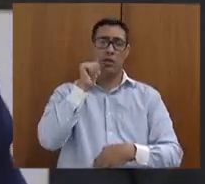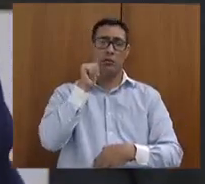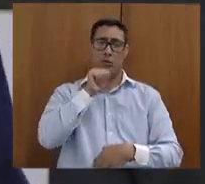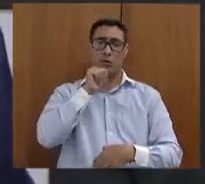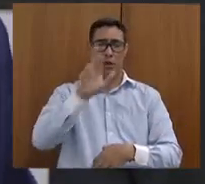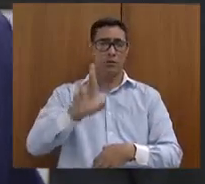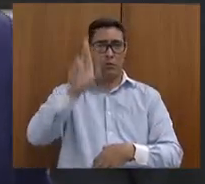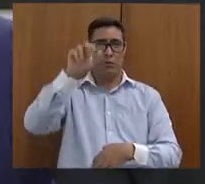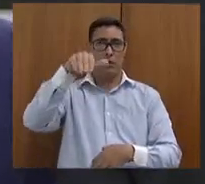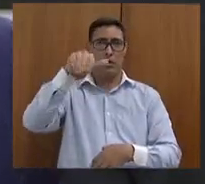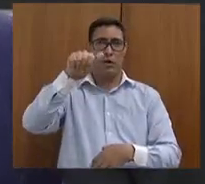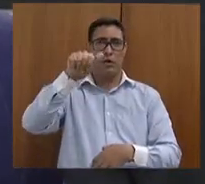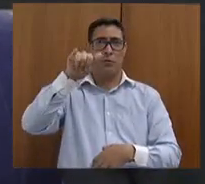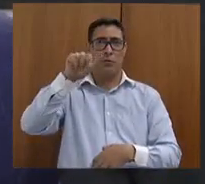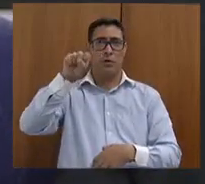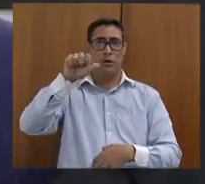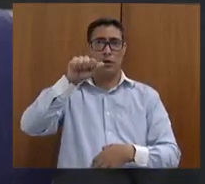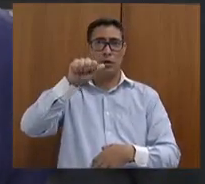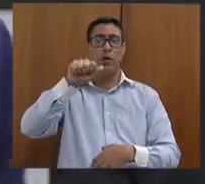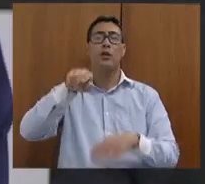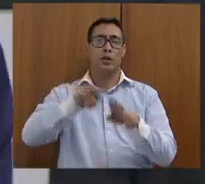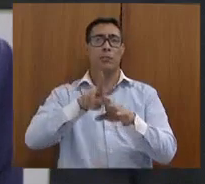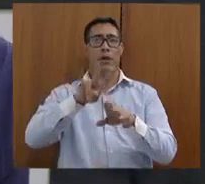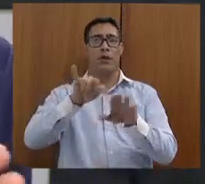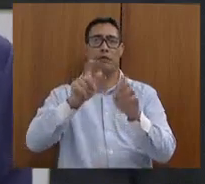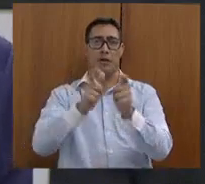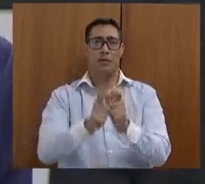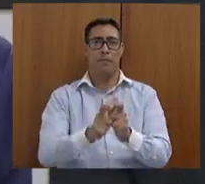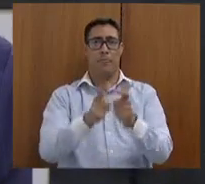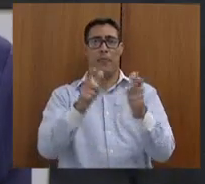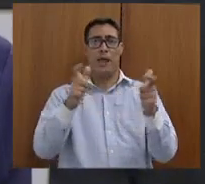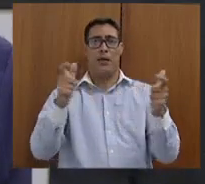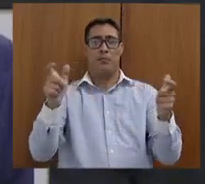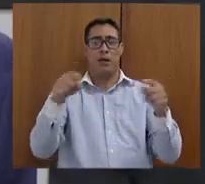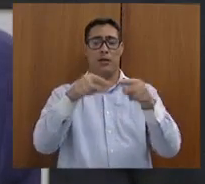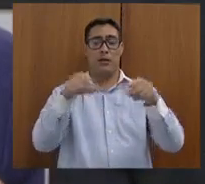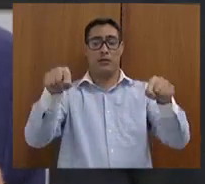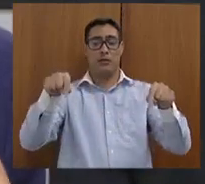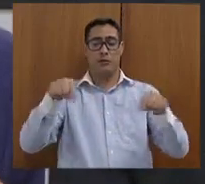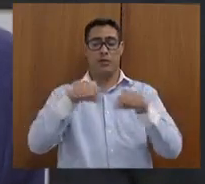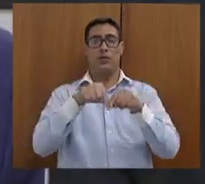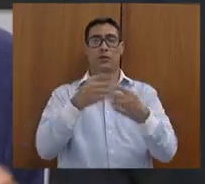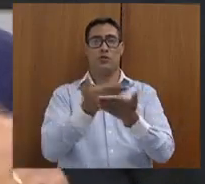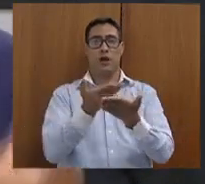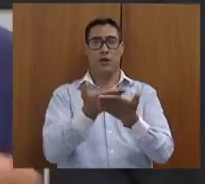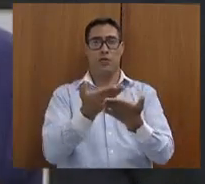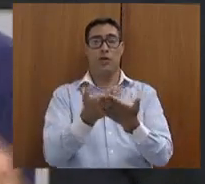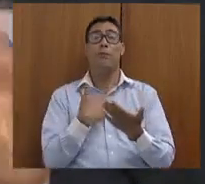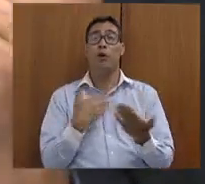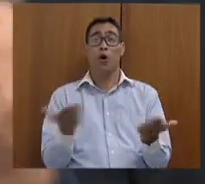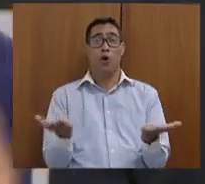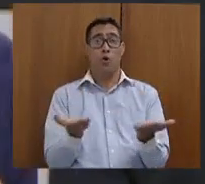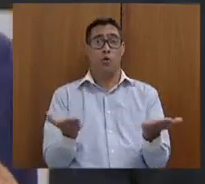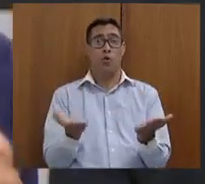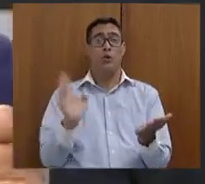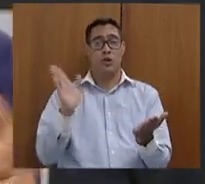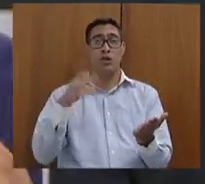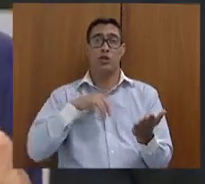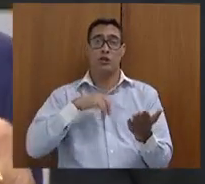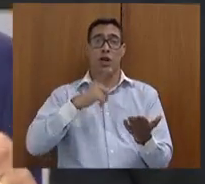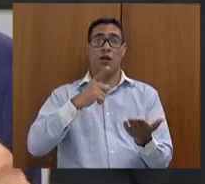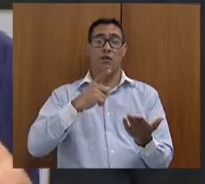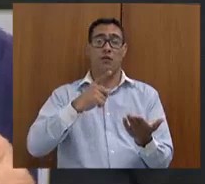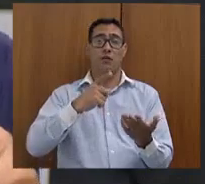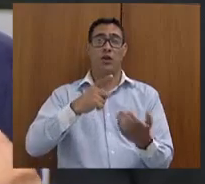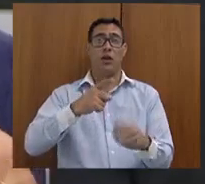trabalhado para a nossa também ampliação das salas de asas hoje inclusive já foi tema de gente